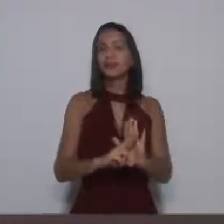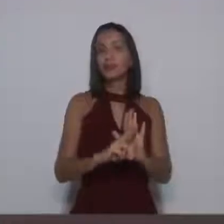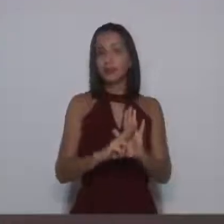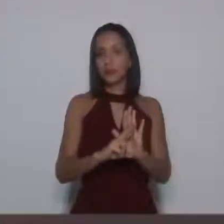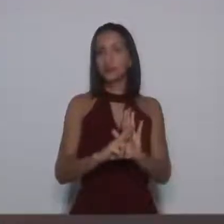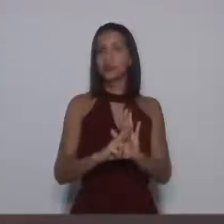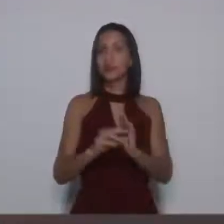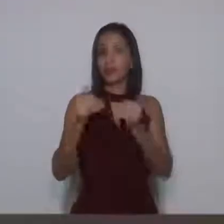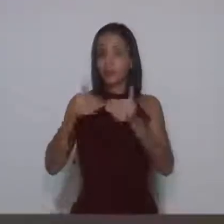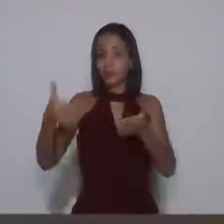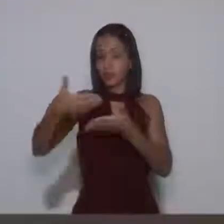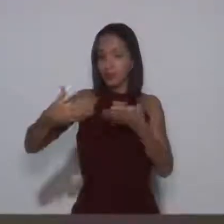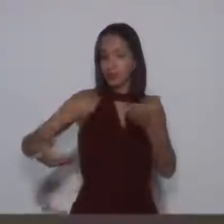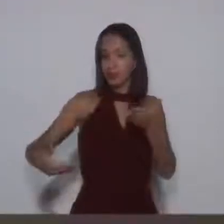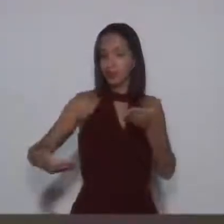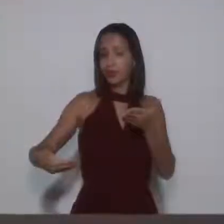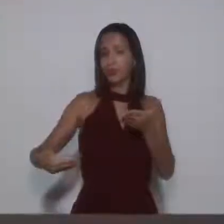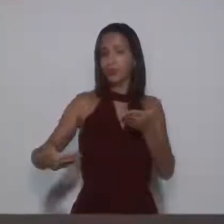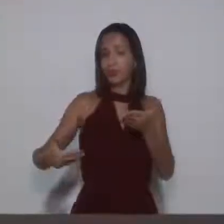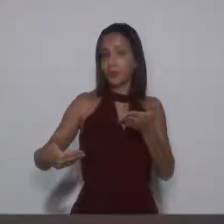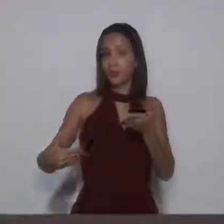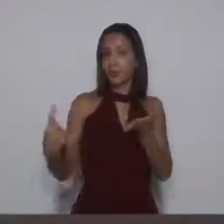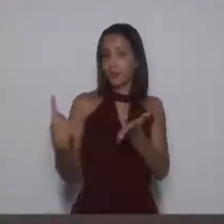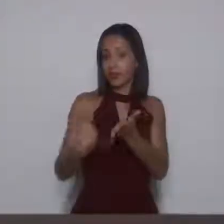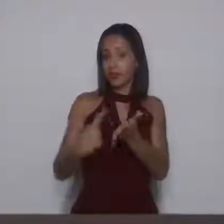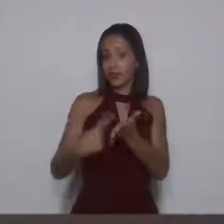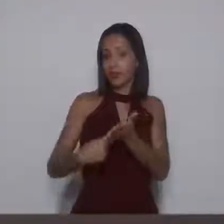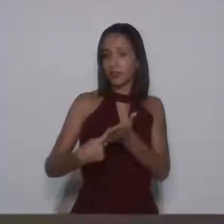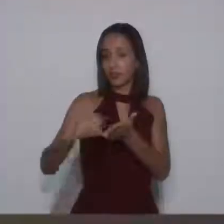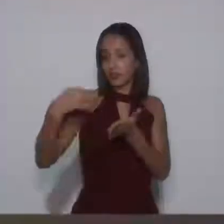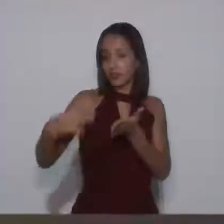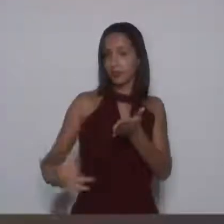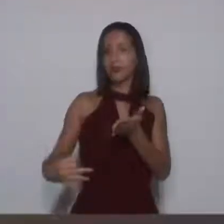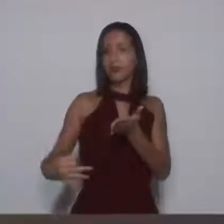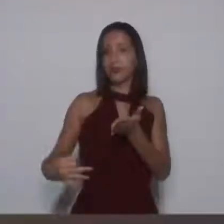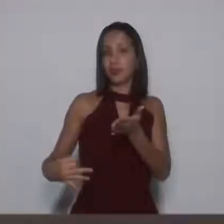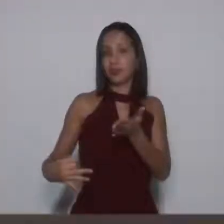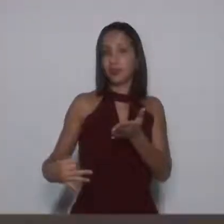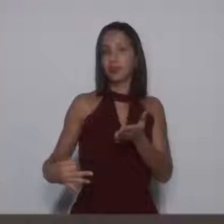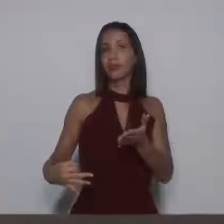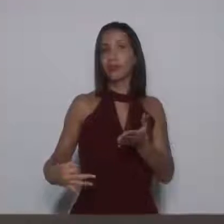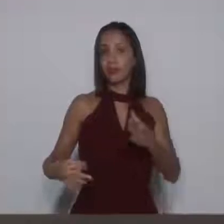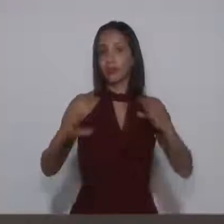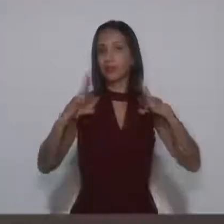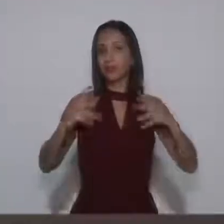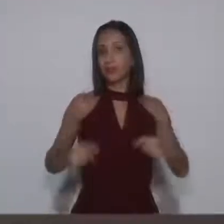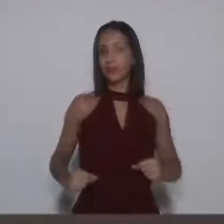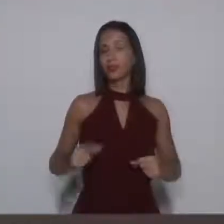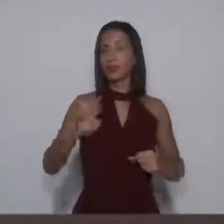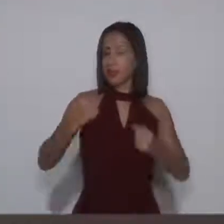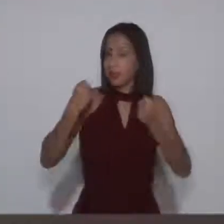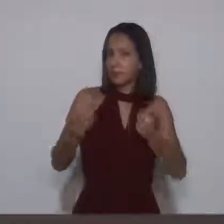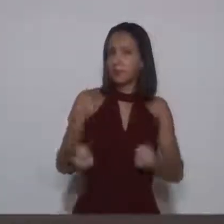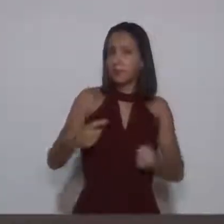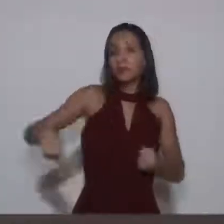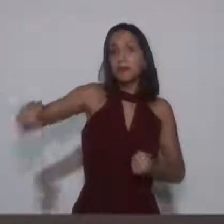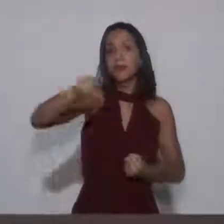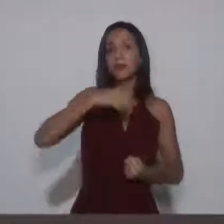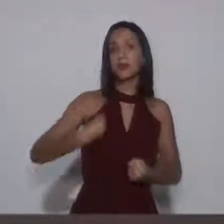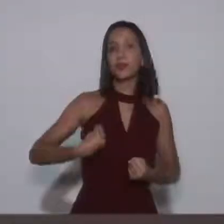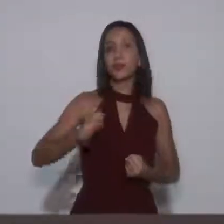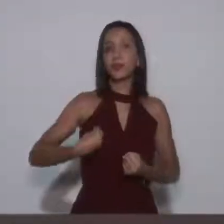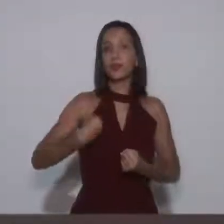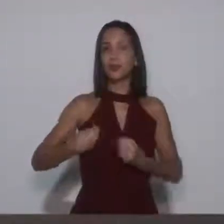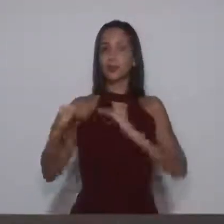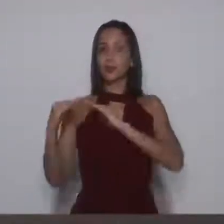que foi aberto. O termo de ajustamento de conduta, ele tem um peso, vamos chamar assim, e os moradores ali dos